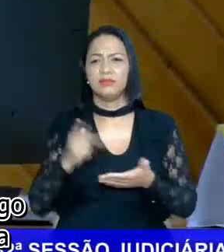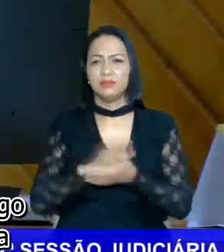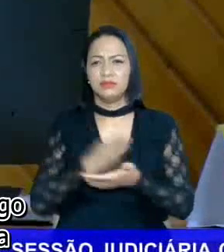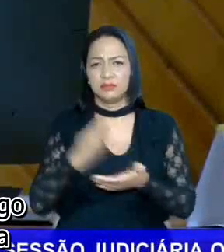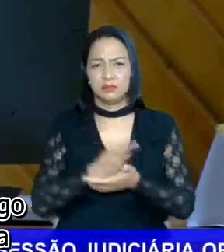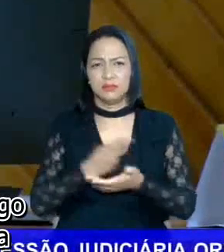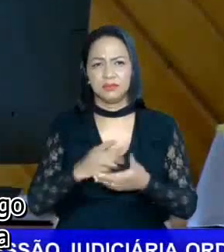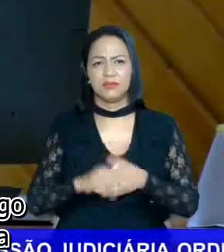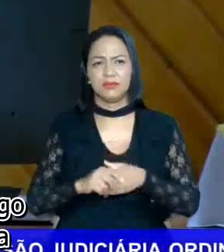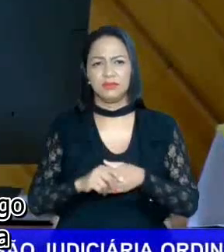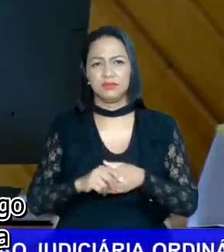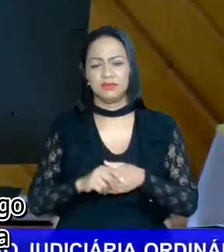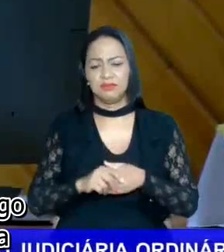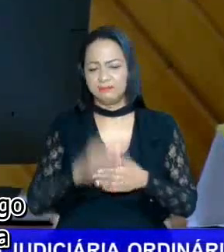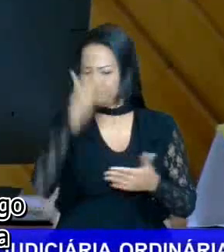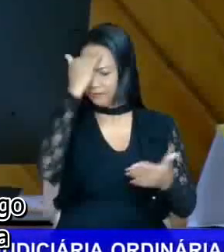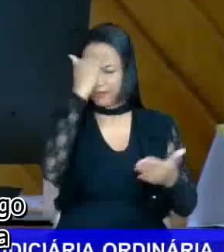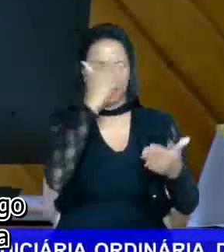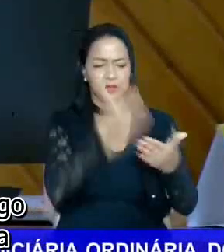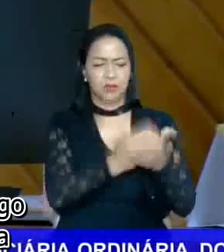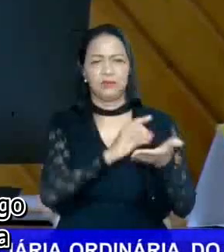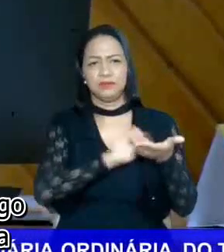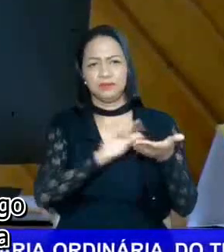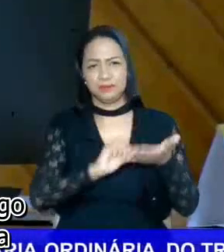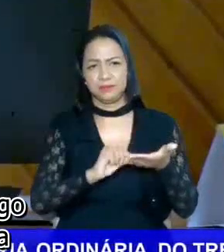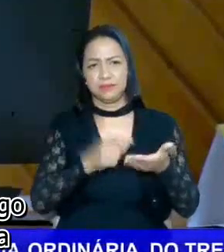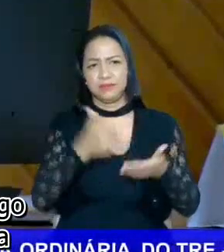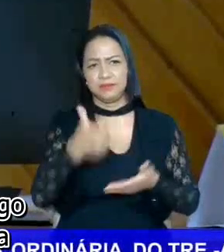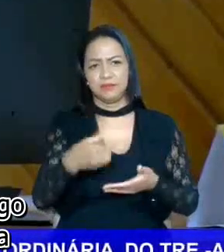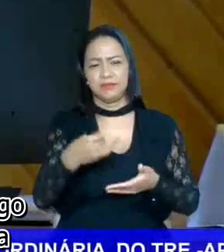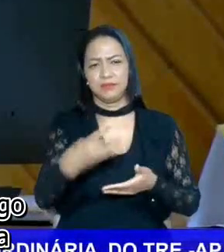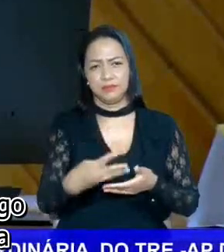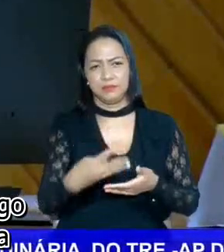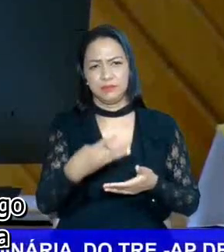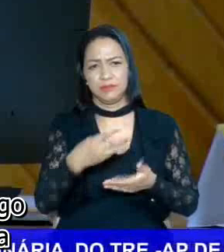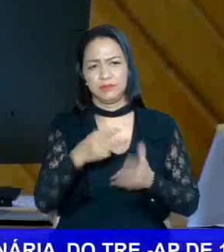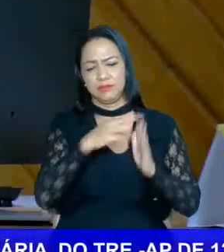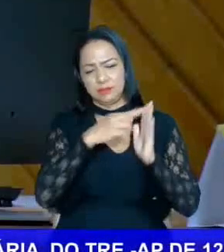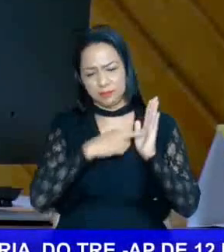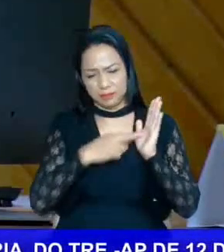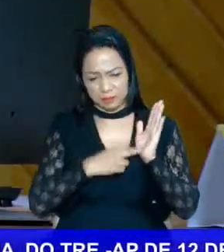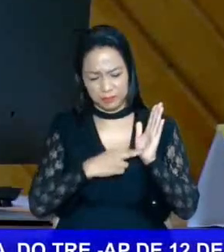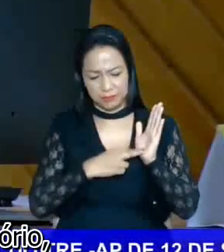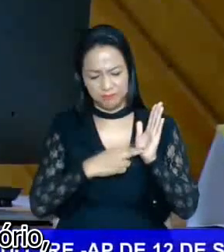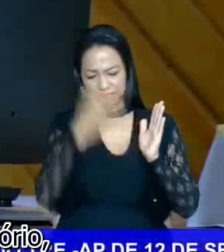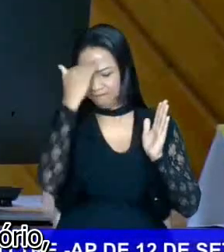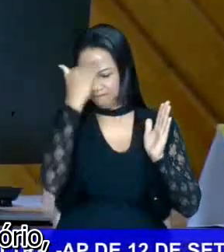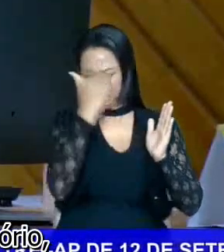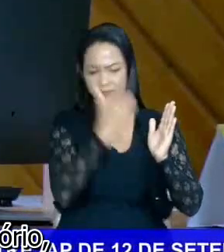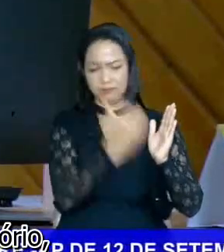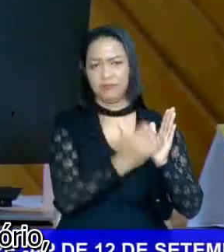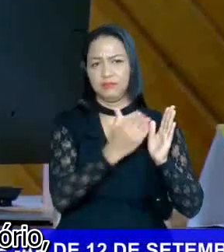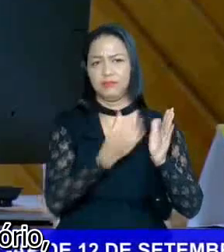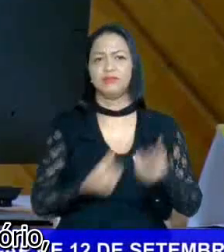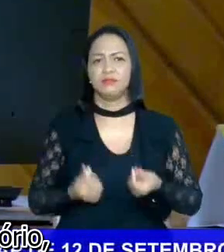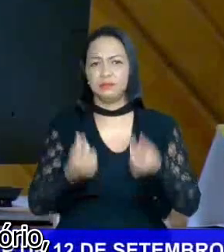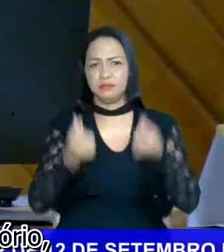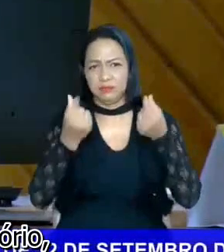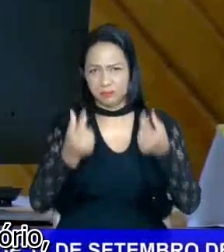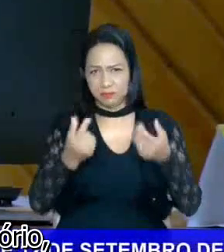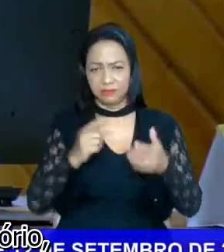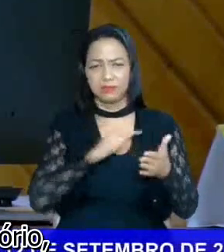falha, embora ela viole o artigo 53, inciso 2, a linha C da norma de regência, esse valor que está